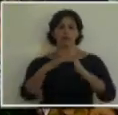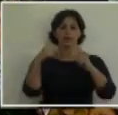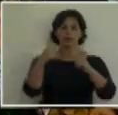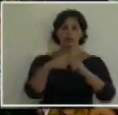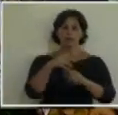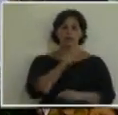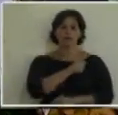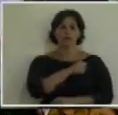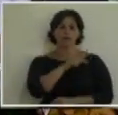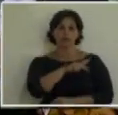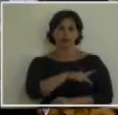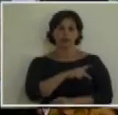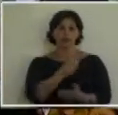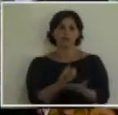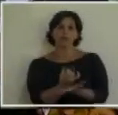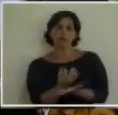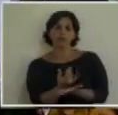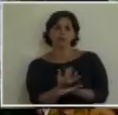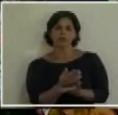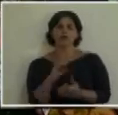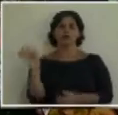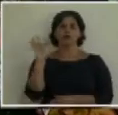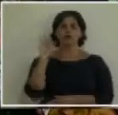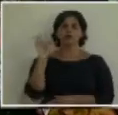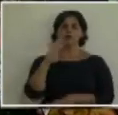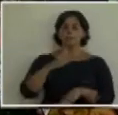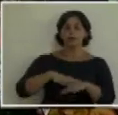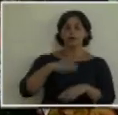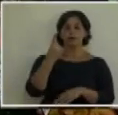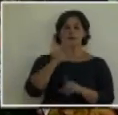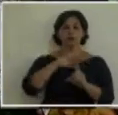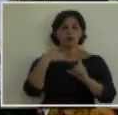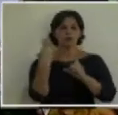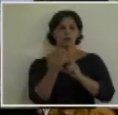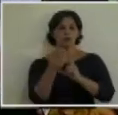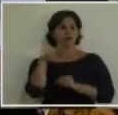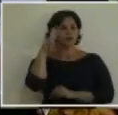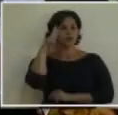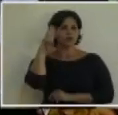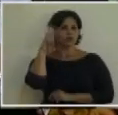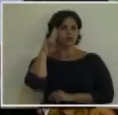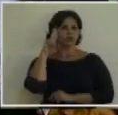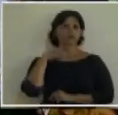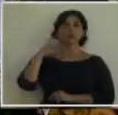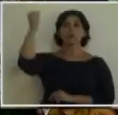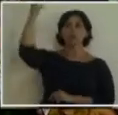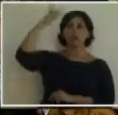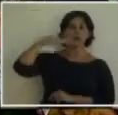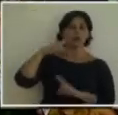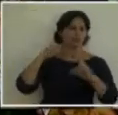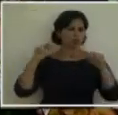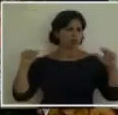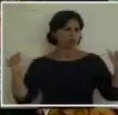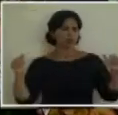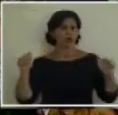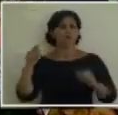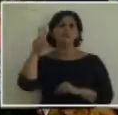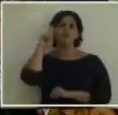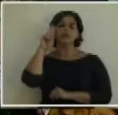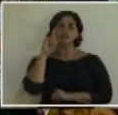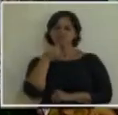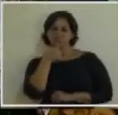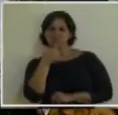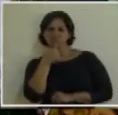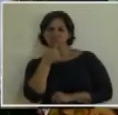Apacentar em Teresópolis, mais um culto agora na segunda-feira, segunda-feira com graça, nunca mais a sua segunda-feira